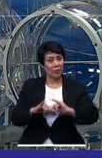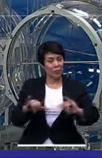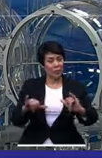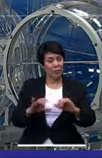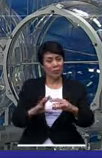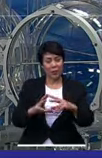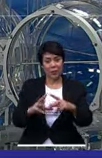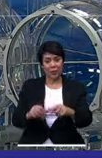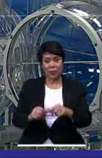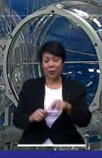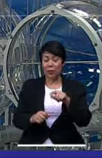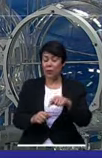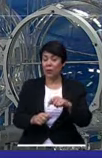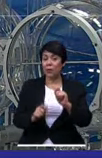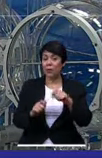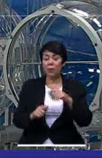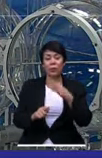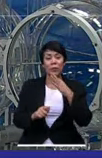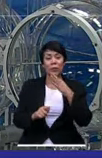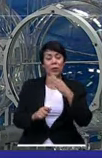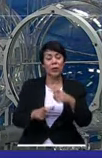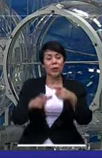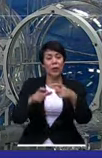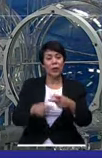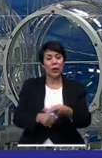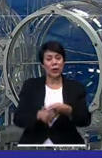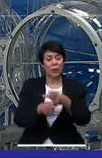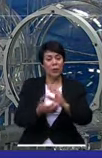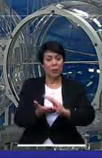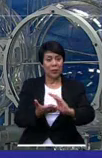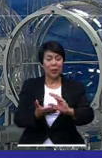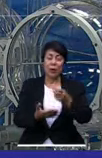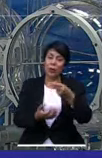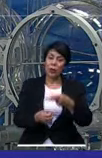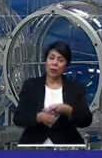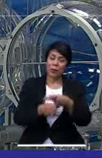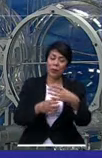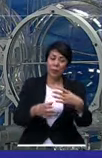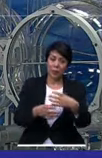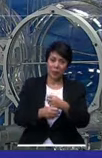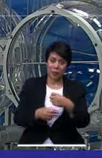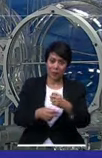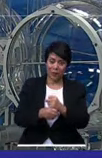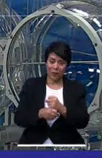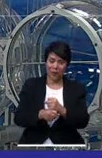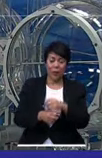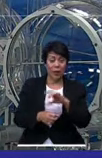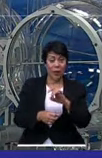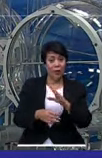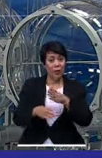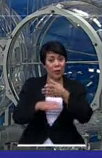publicados. Você poderá saber de onde são as apostas vencedoras ou se o prêmio está acumulado acessando